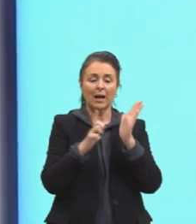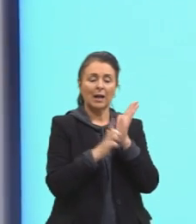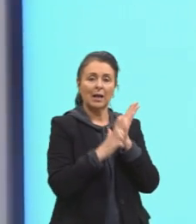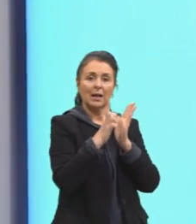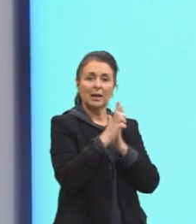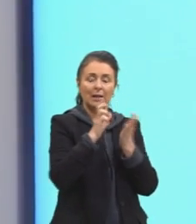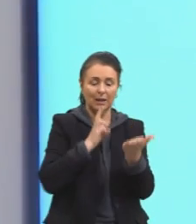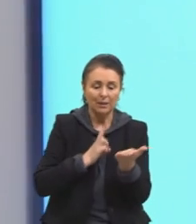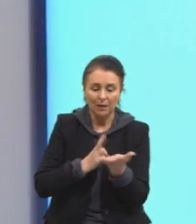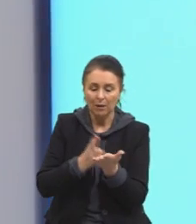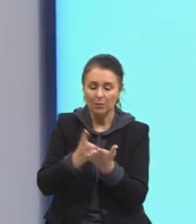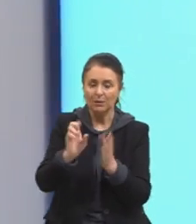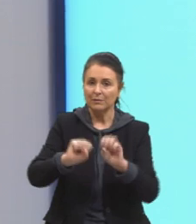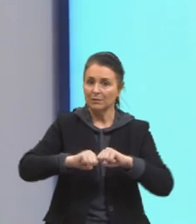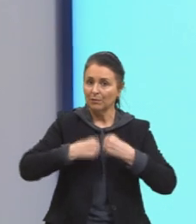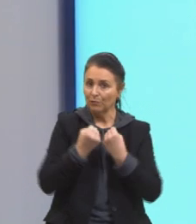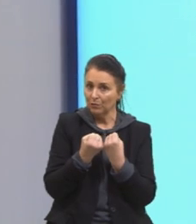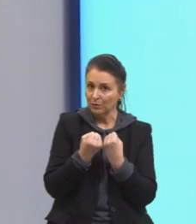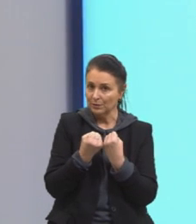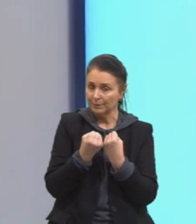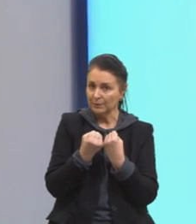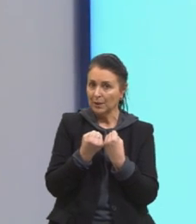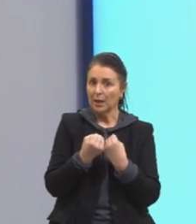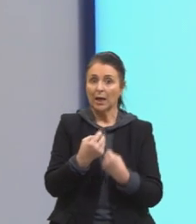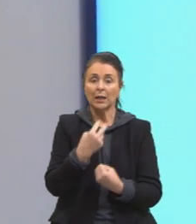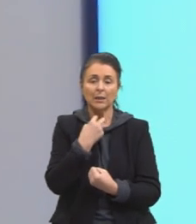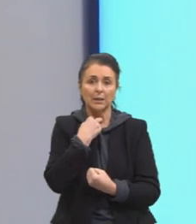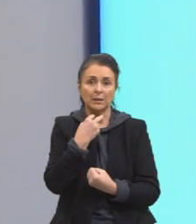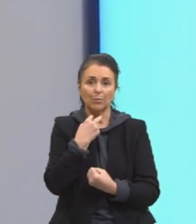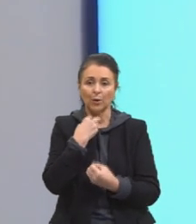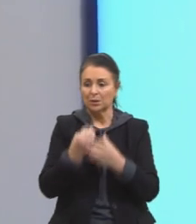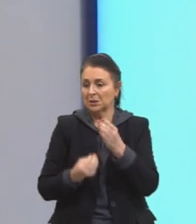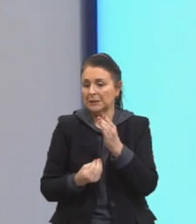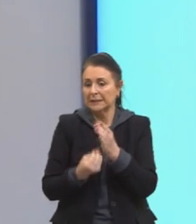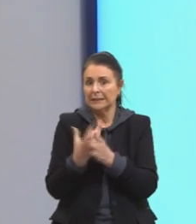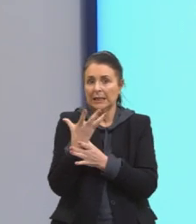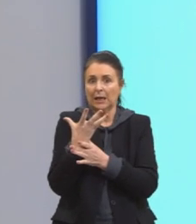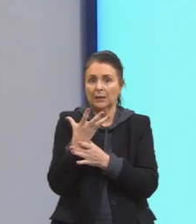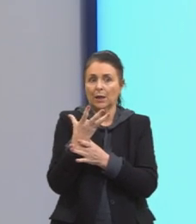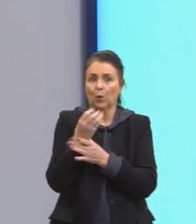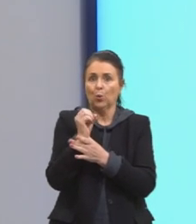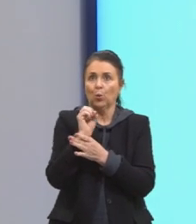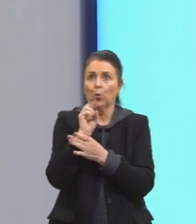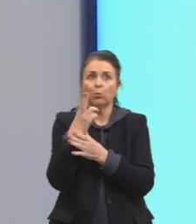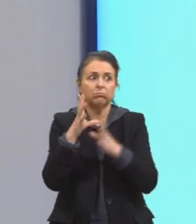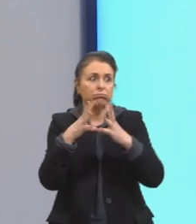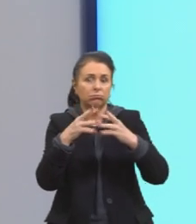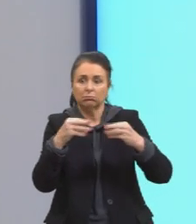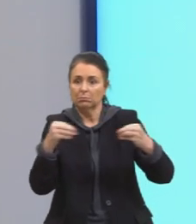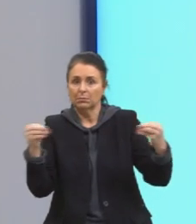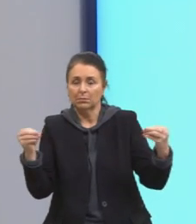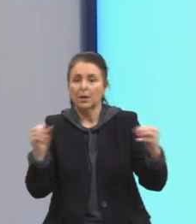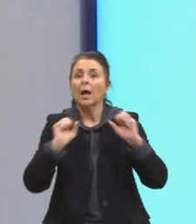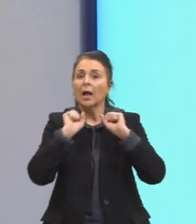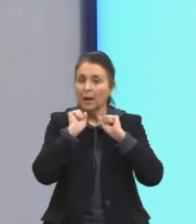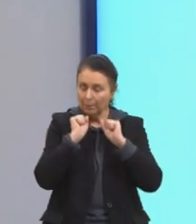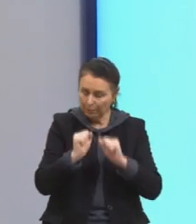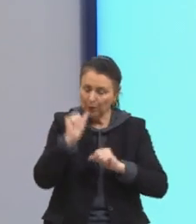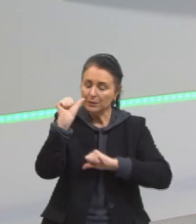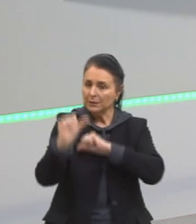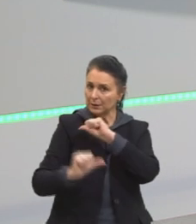da conservação de energia a energia não pode ser criada ou destruída pode apenas ser